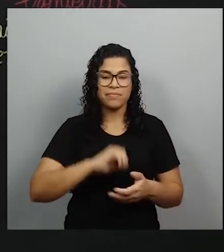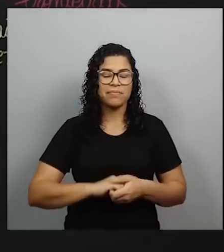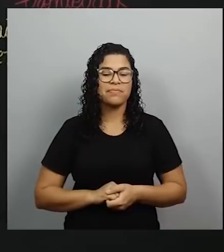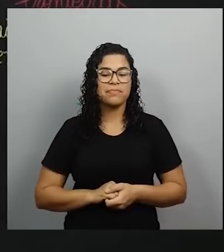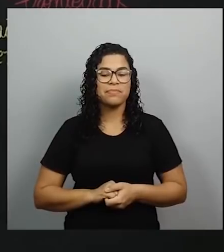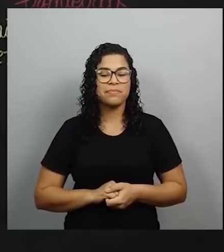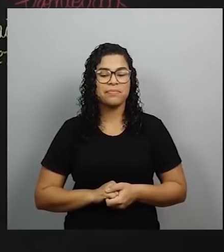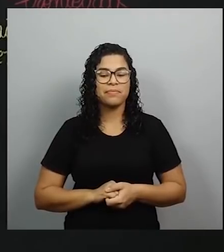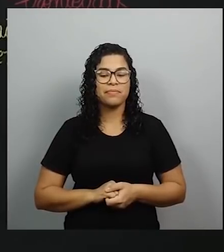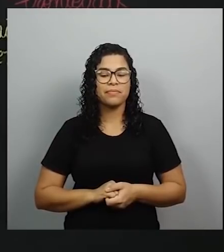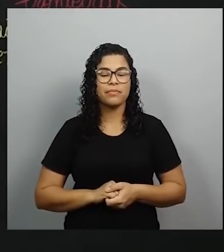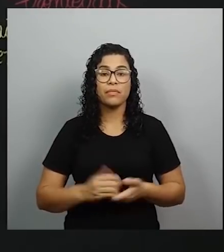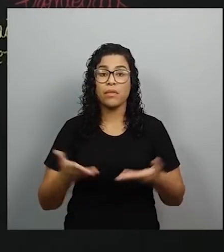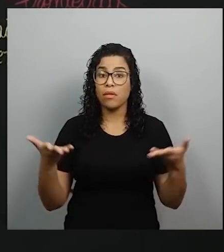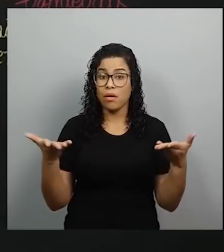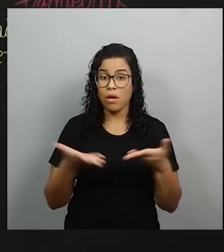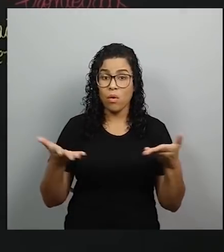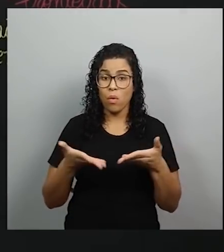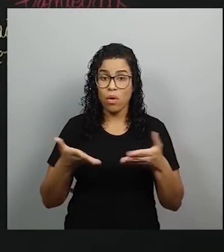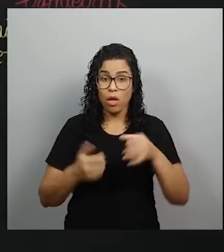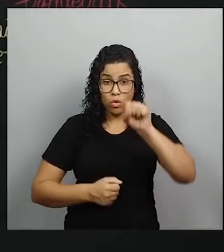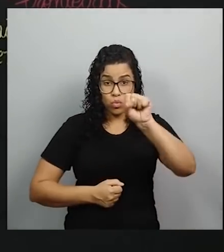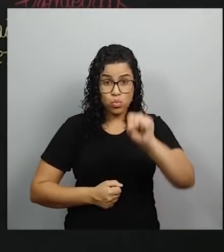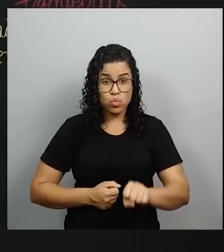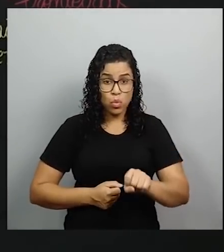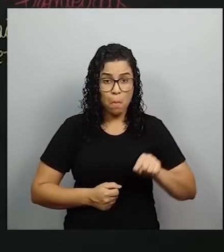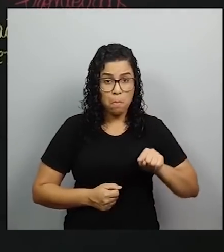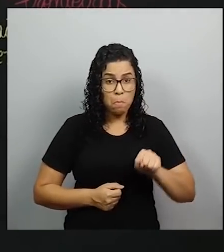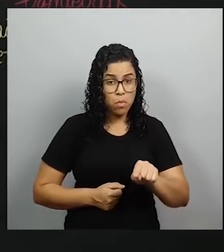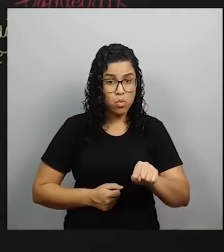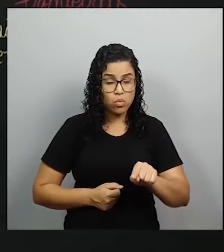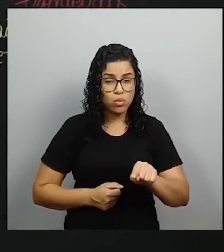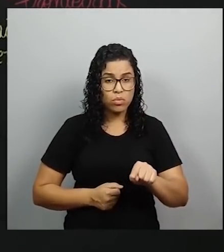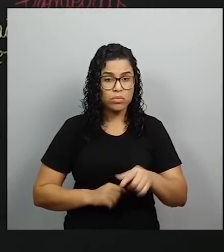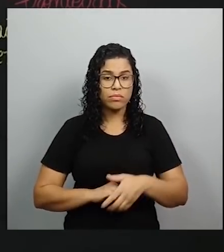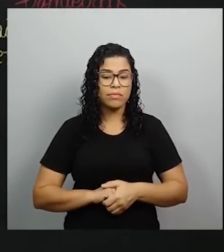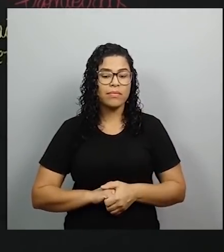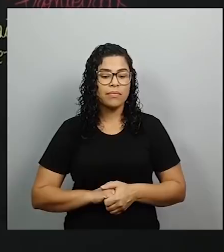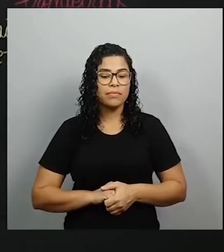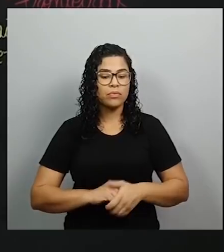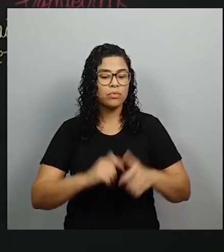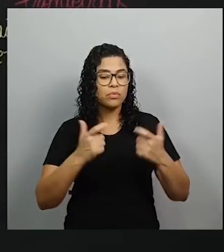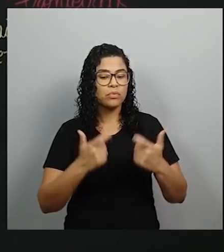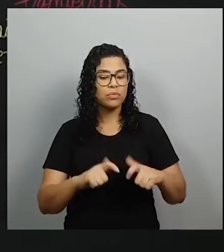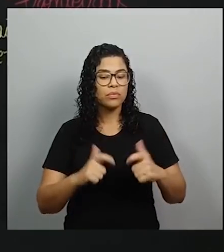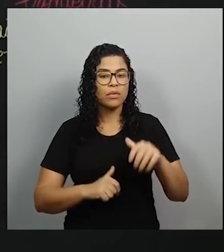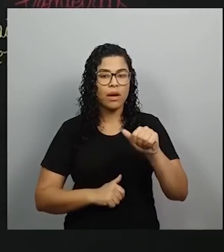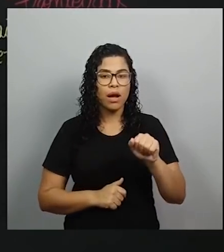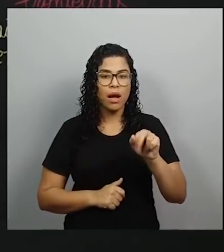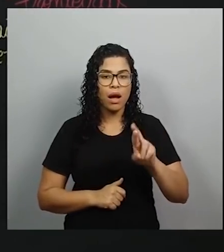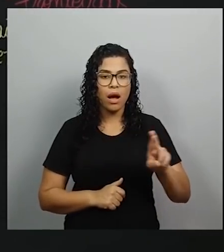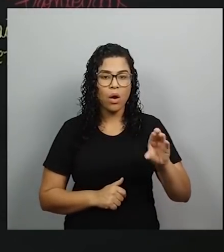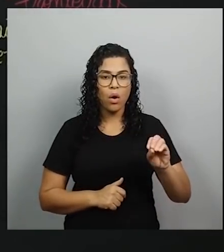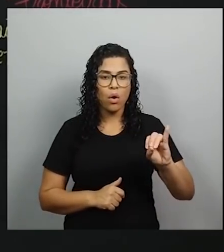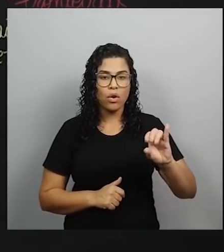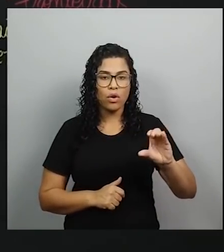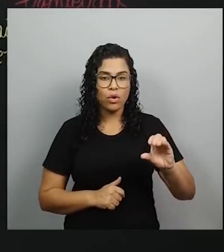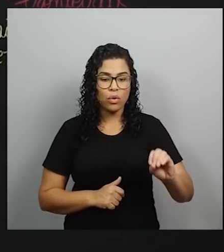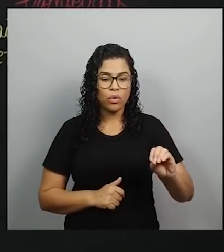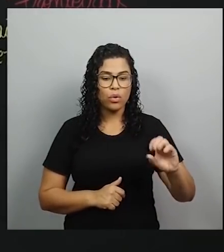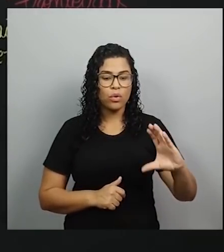Ok? Agora, para o hemisfério sul, nós temos lá o Arroio Chuí, lá o ponto extremo mais ao sul do